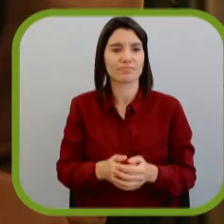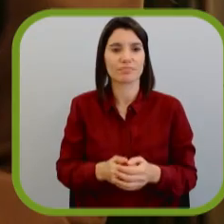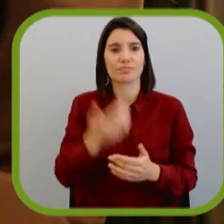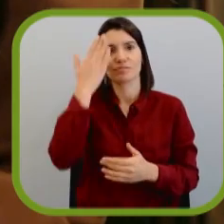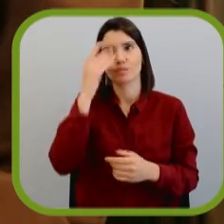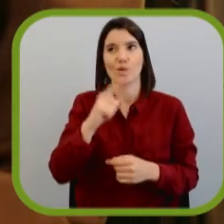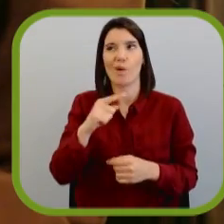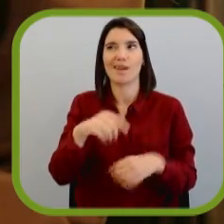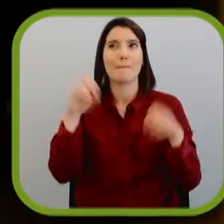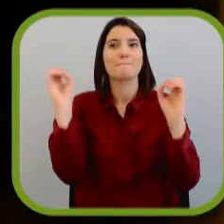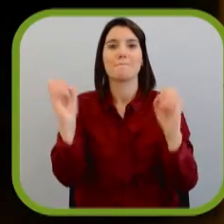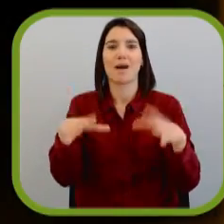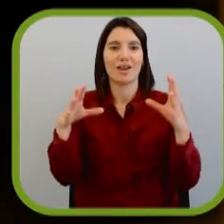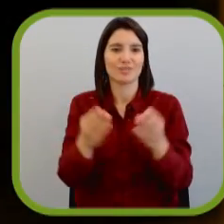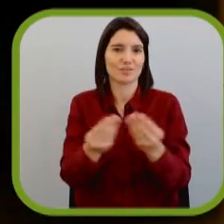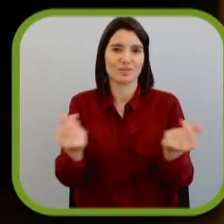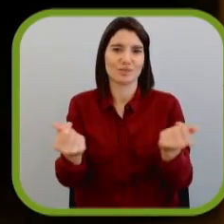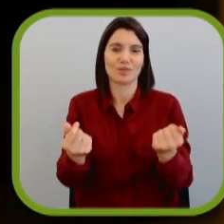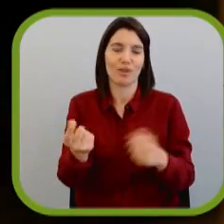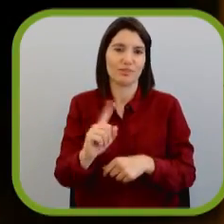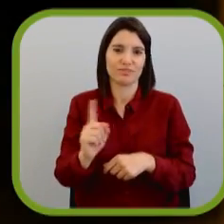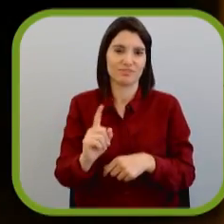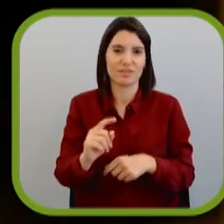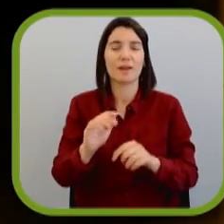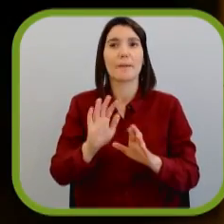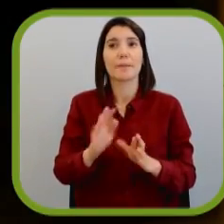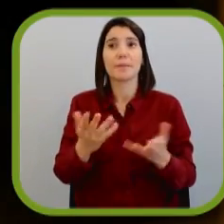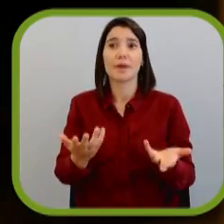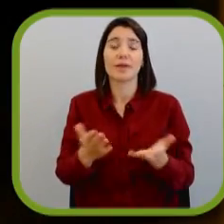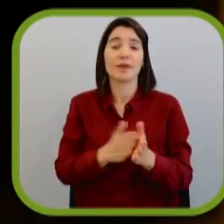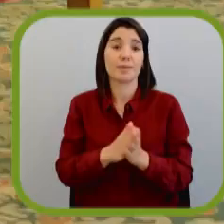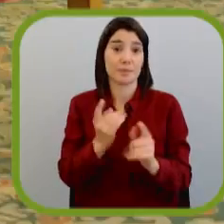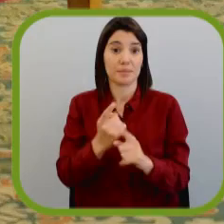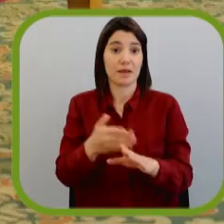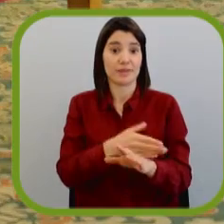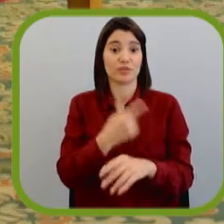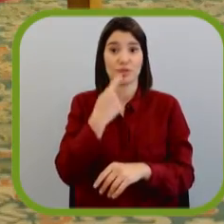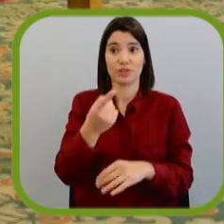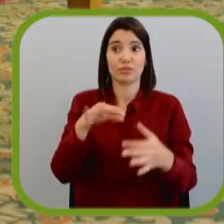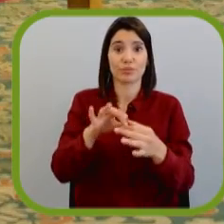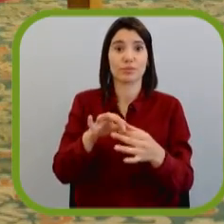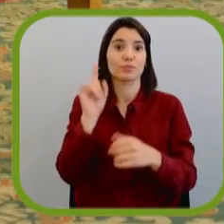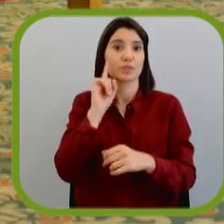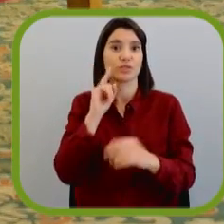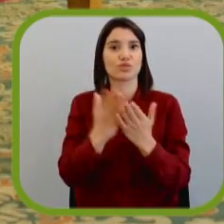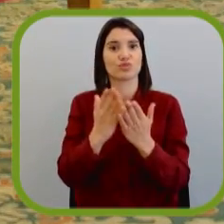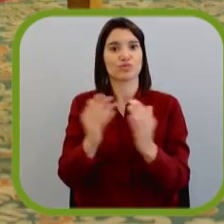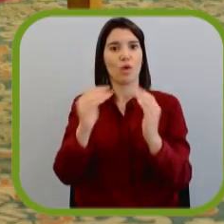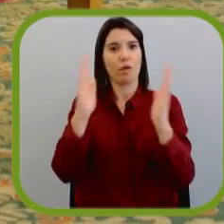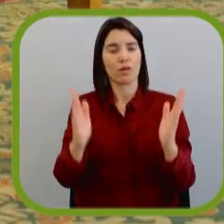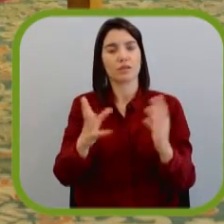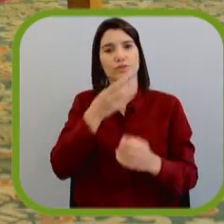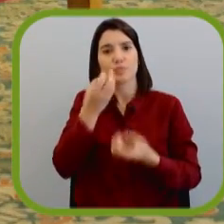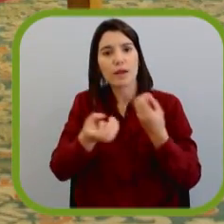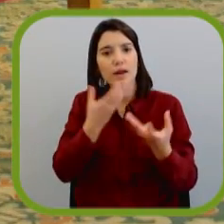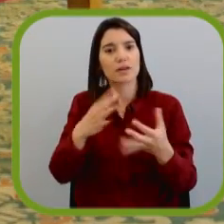abstenção? Não acho que seja a solução mágica para a abstenção diminuir, obviamente, mas lá está, pegando no que disse atrás em relação à importância da